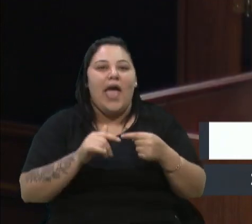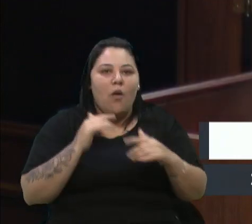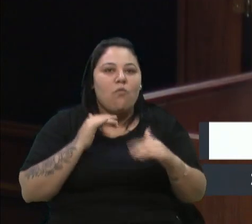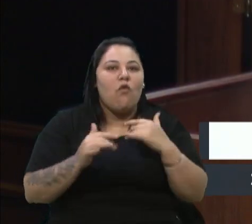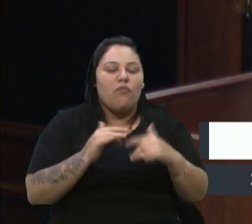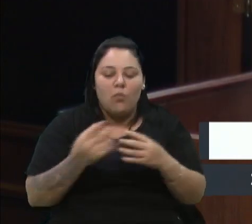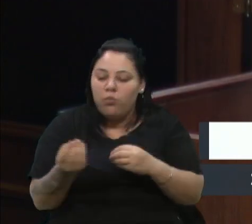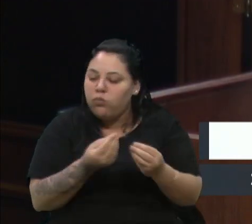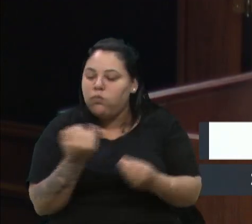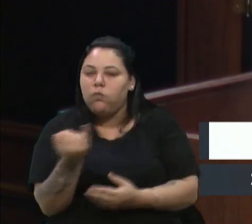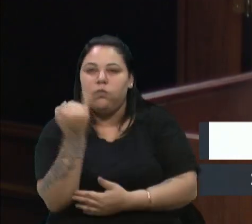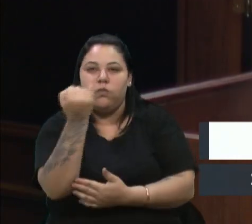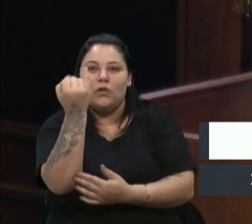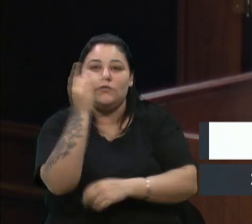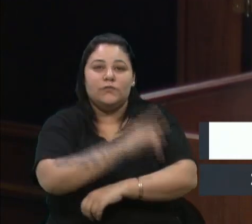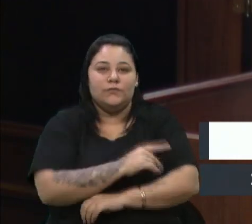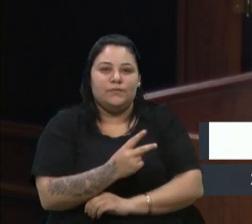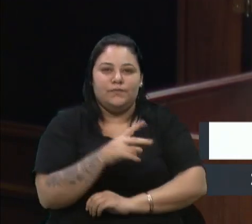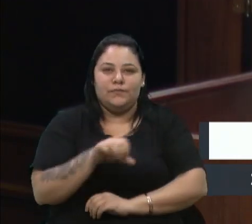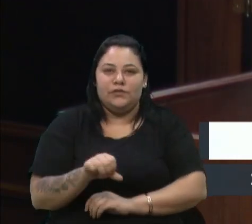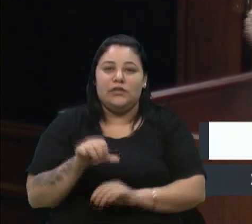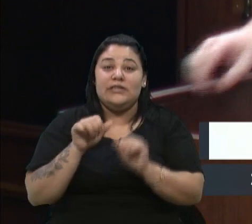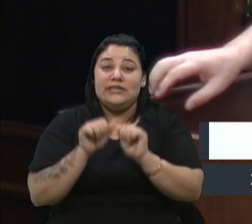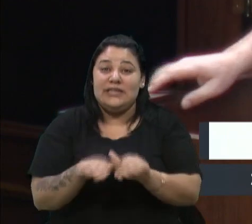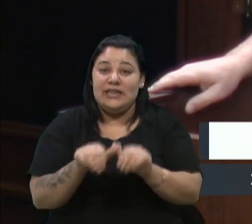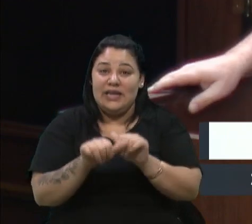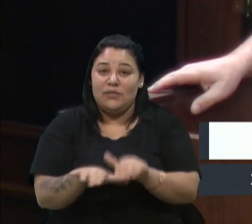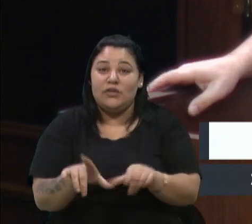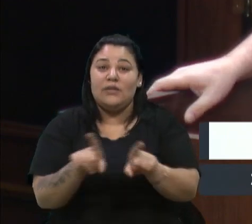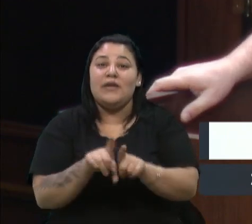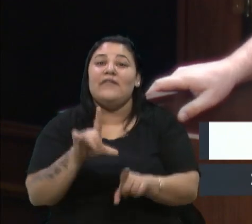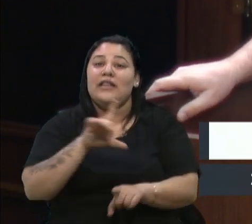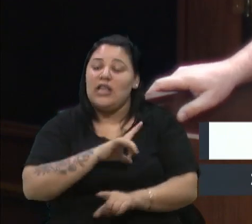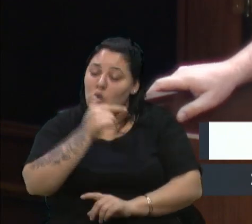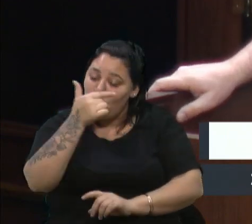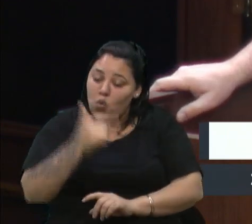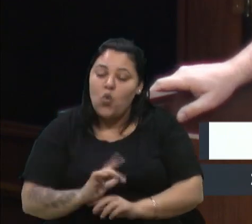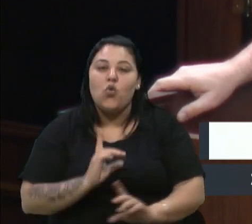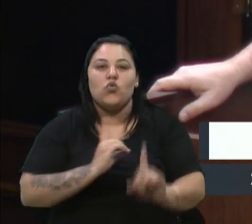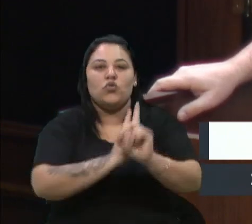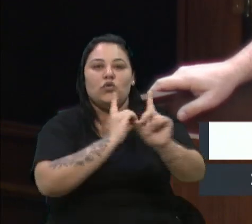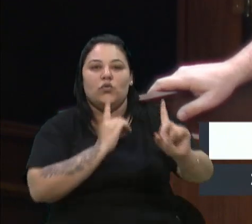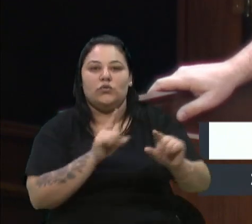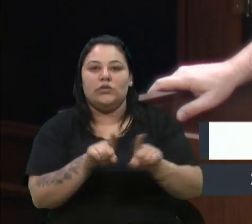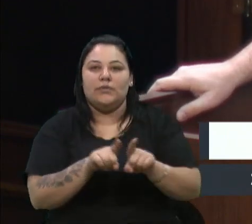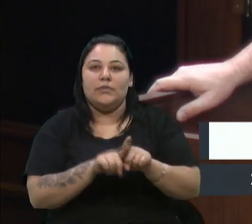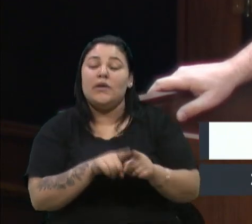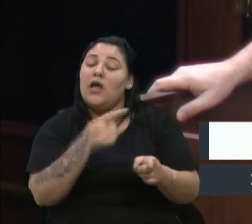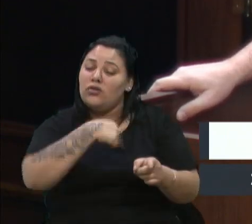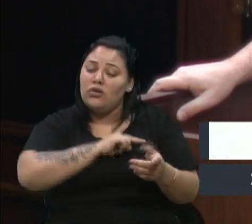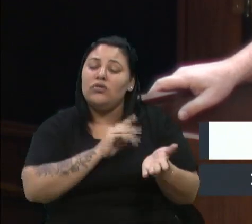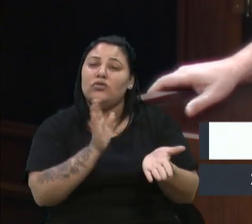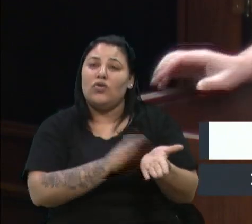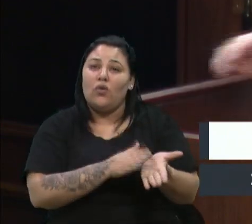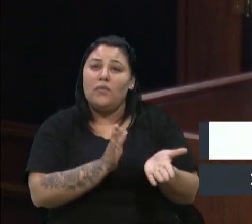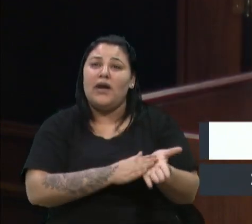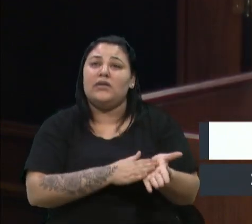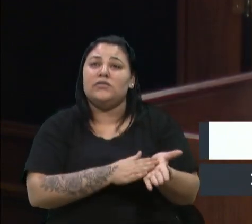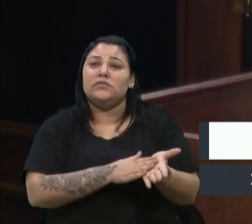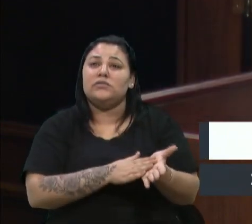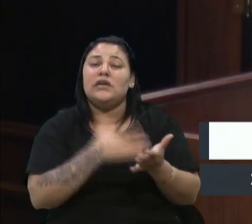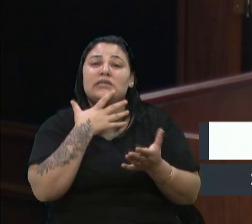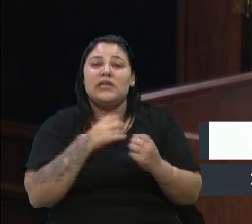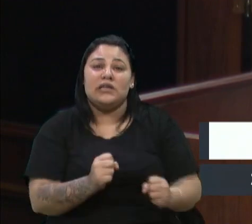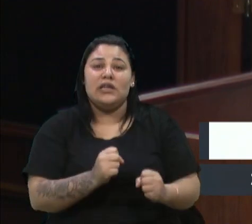extremamente importante, que no dia 29 de setembro terá outro encontro para cobrar isso da Secretaria de